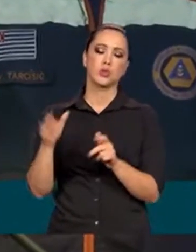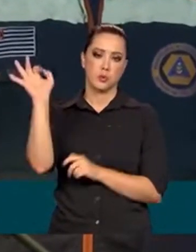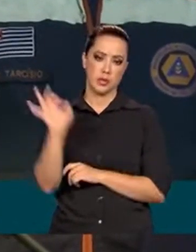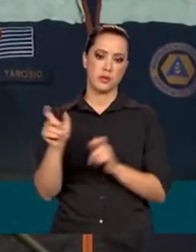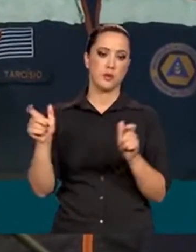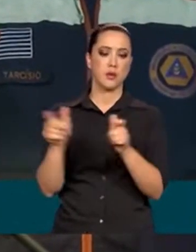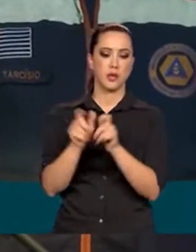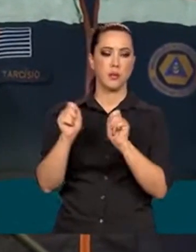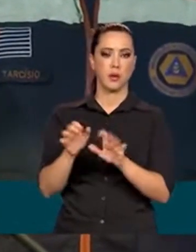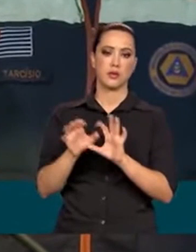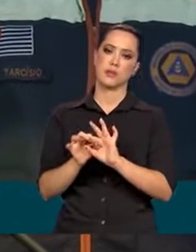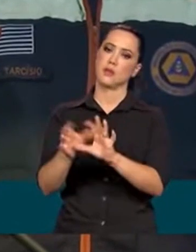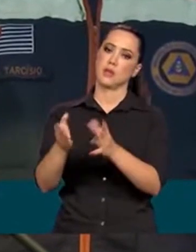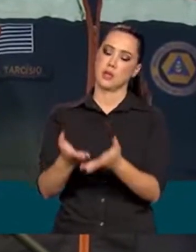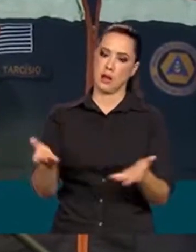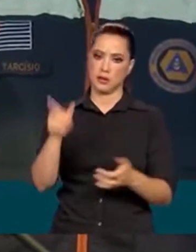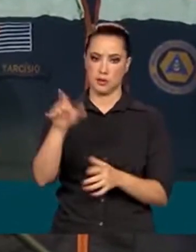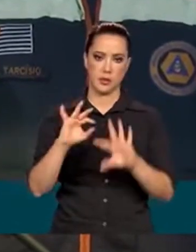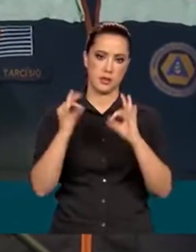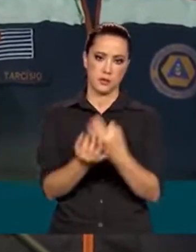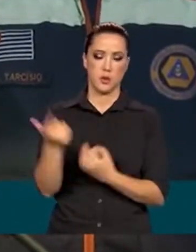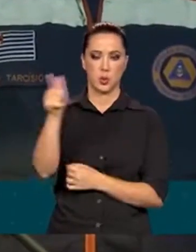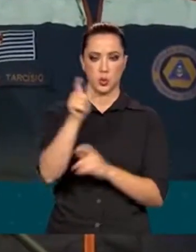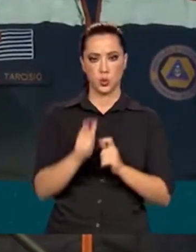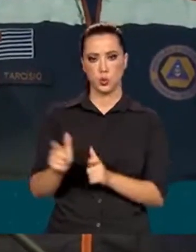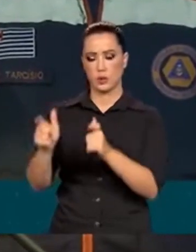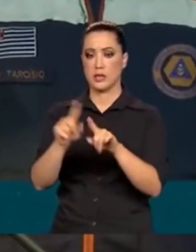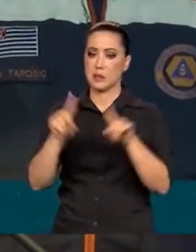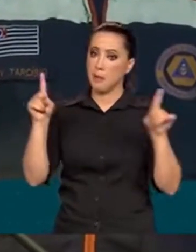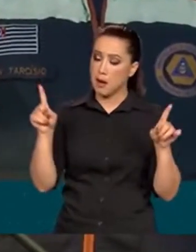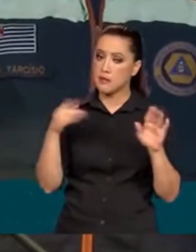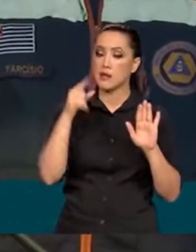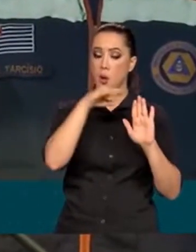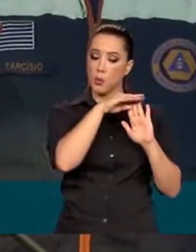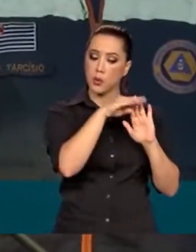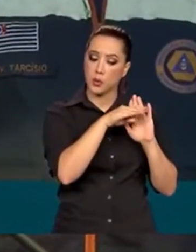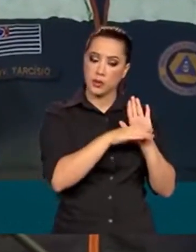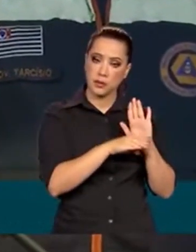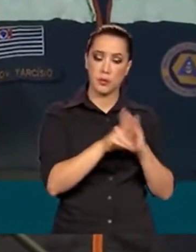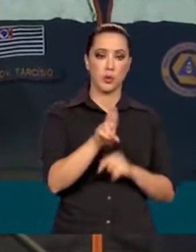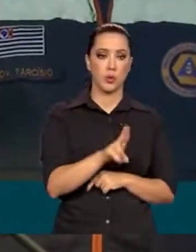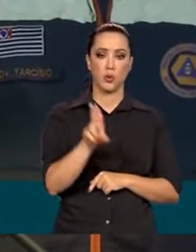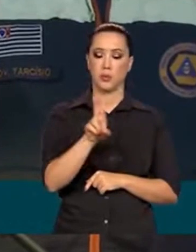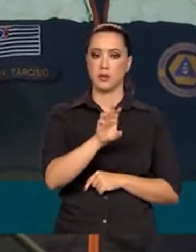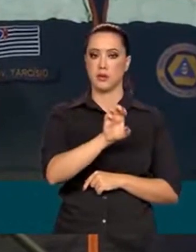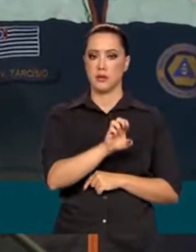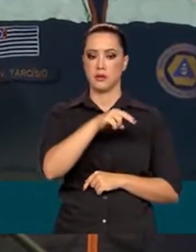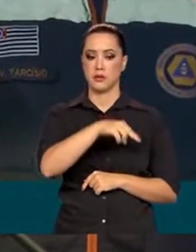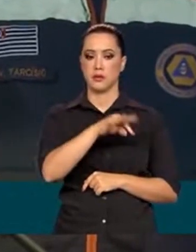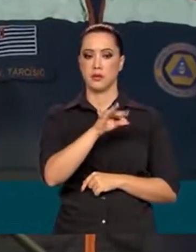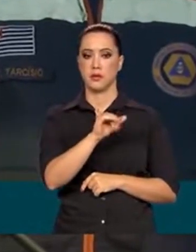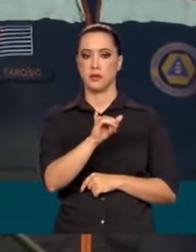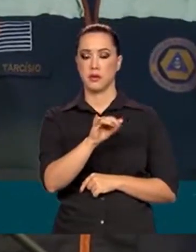ser liberada. Então, isso nós vamos verificar. Mas é claro que é um programa chamado Entidades, feitos para